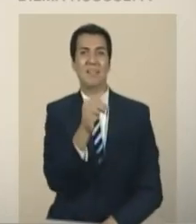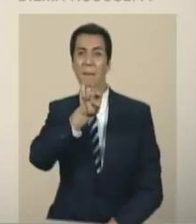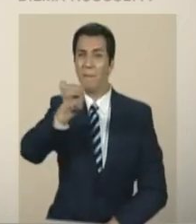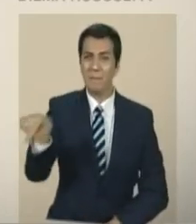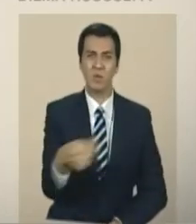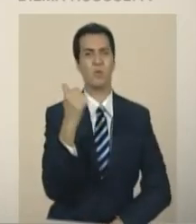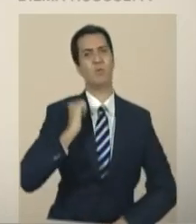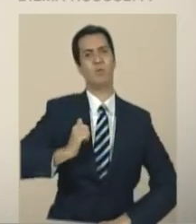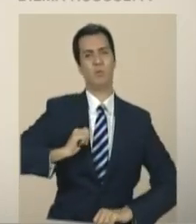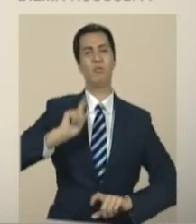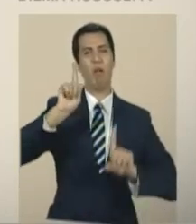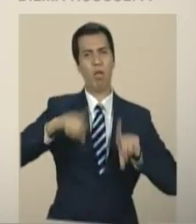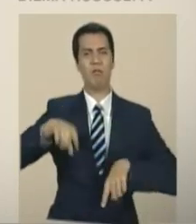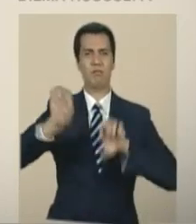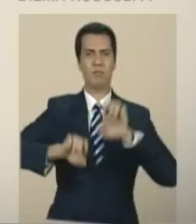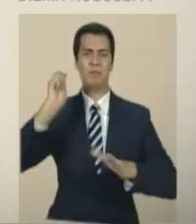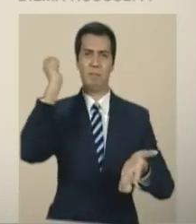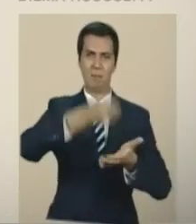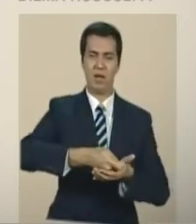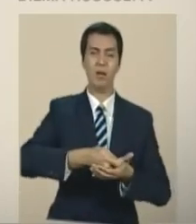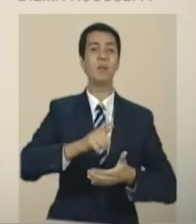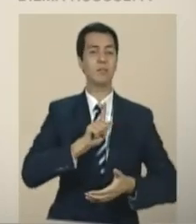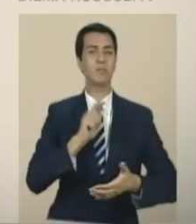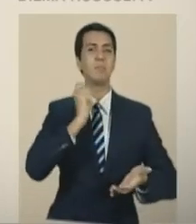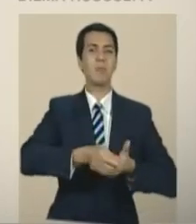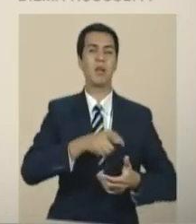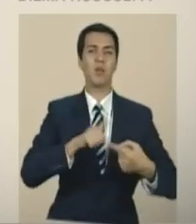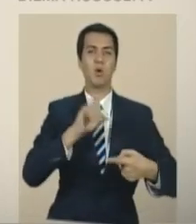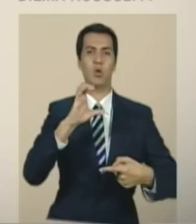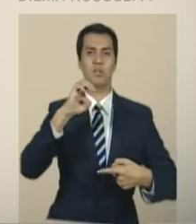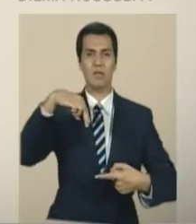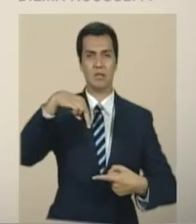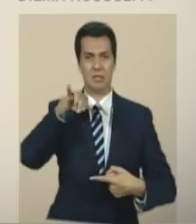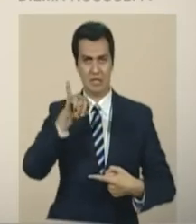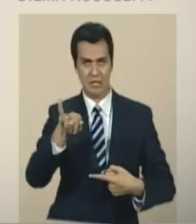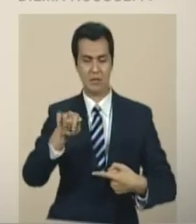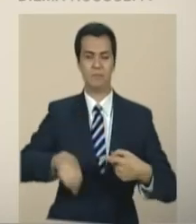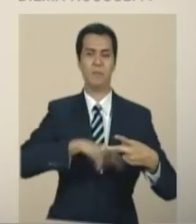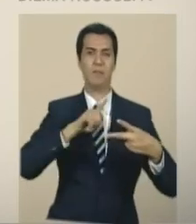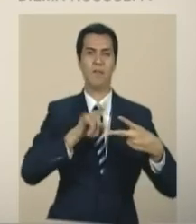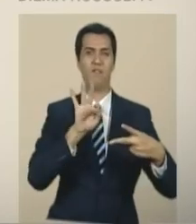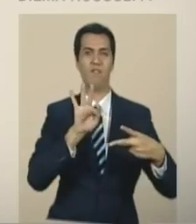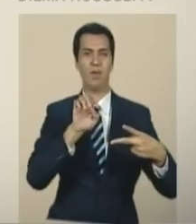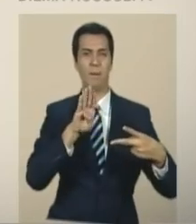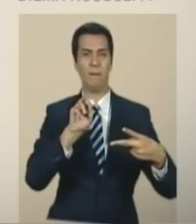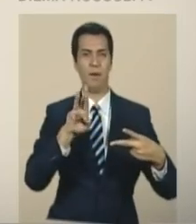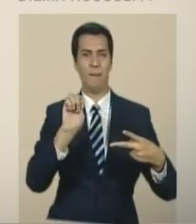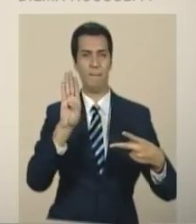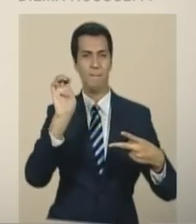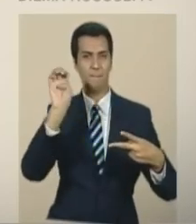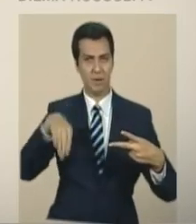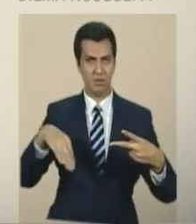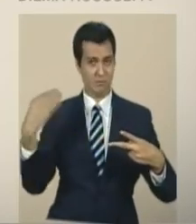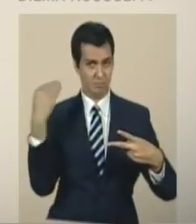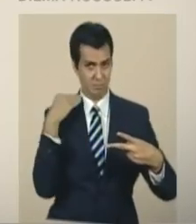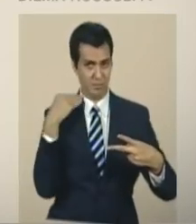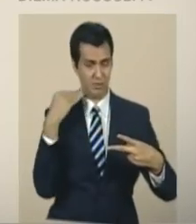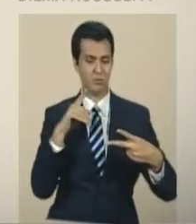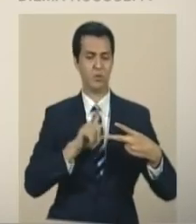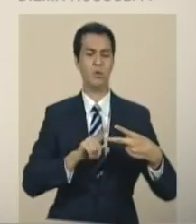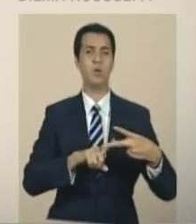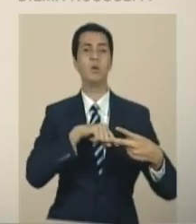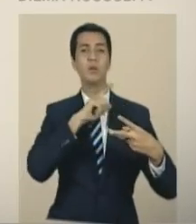que serão pagas pela Confederação Nacional da Indústria a CNN a febraban Federação Brasileira